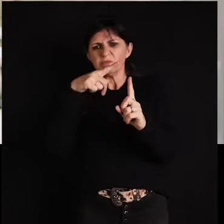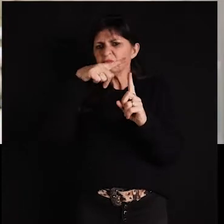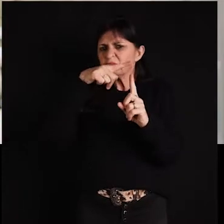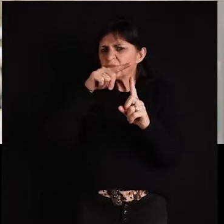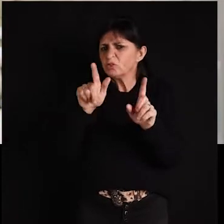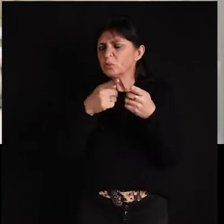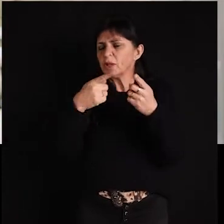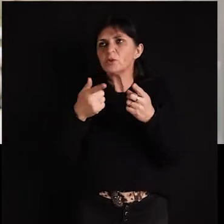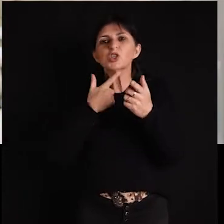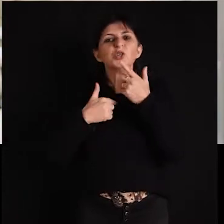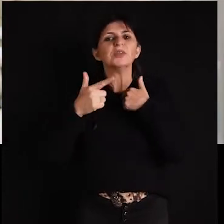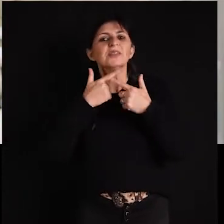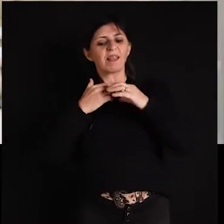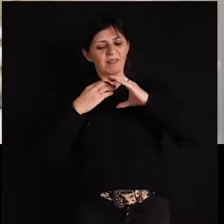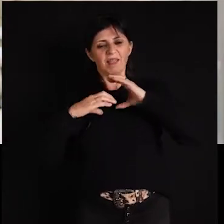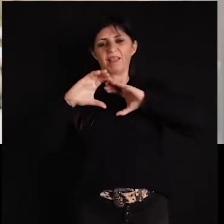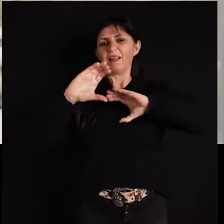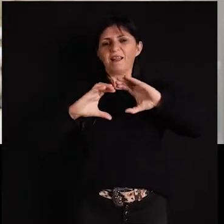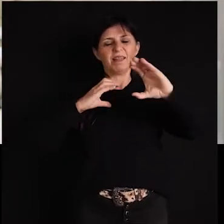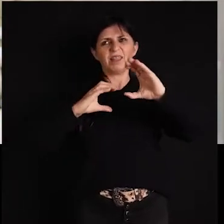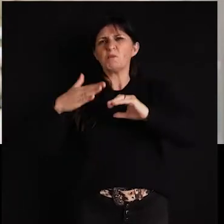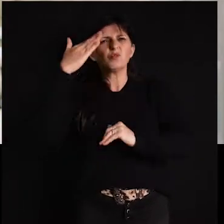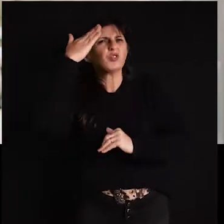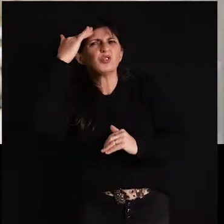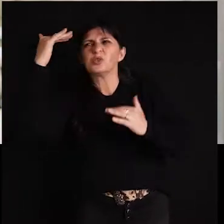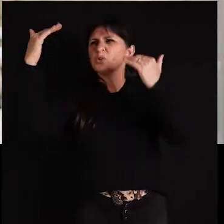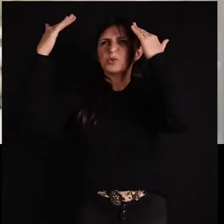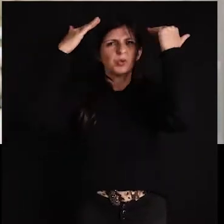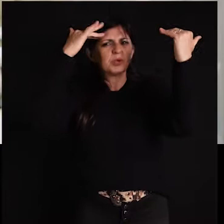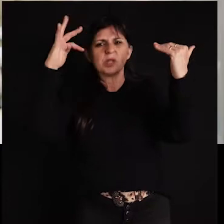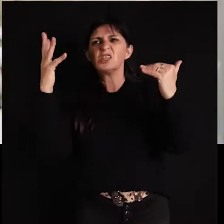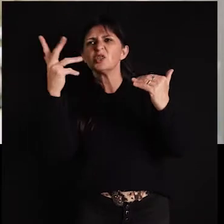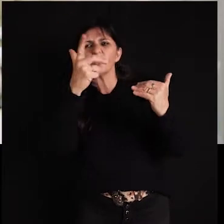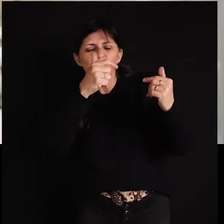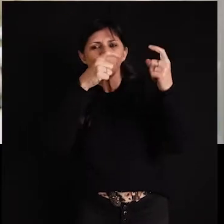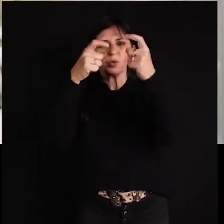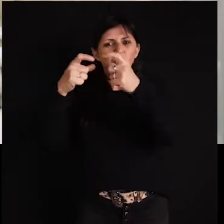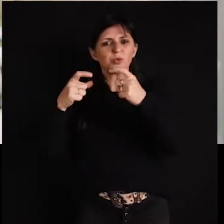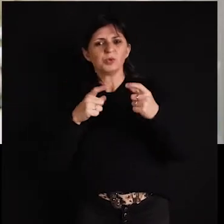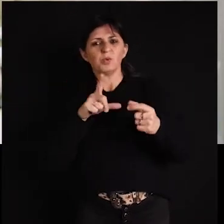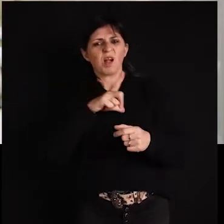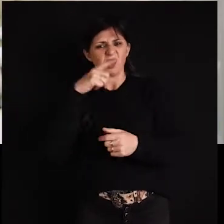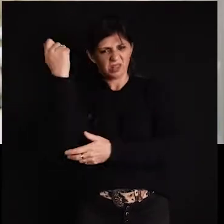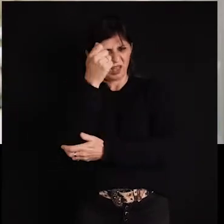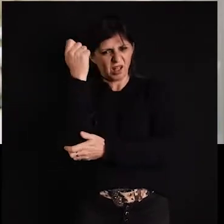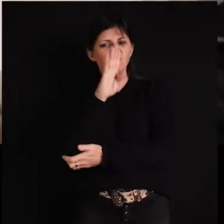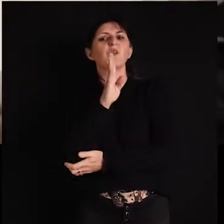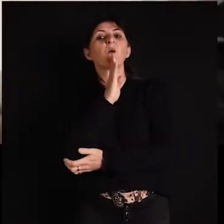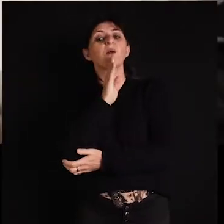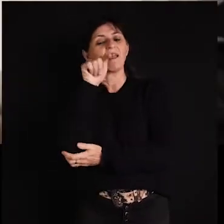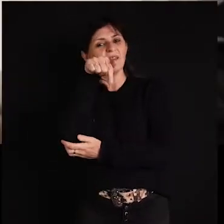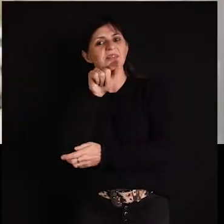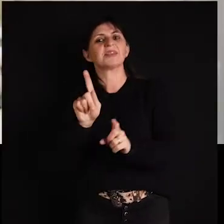cantar e, como eu já falei, fez muito sucesso em todo, onde existe gauchada, todo mundo conhece Chão Batido, né?